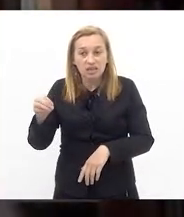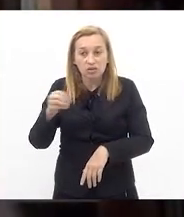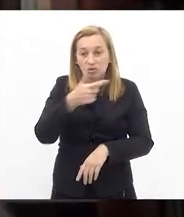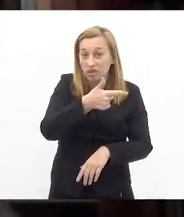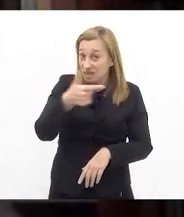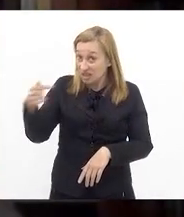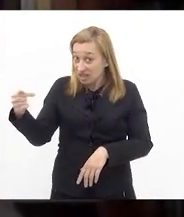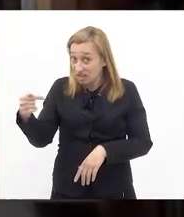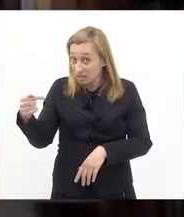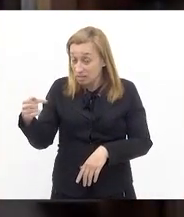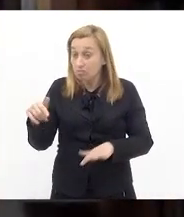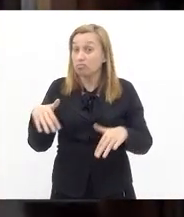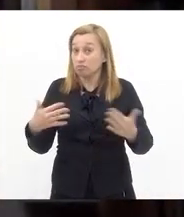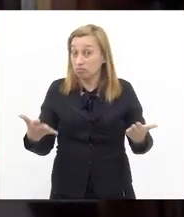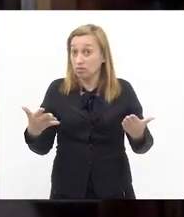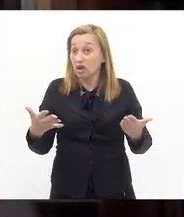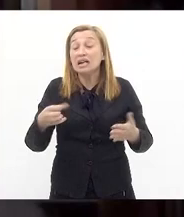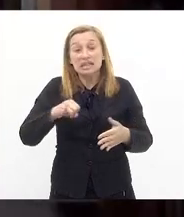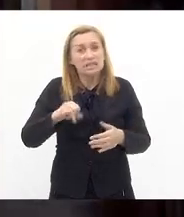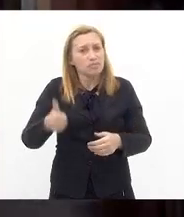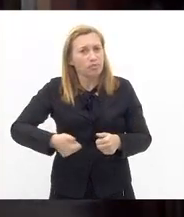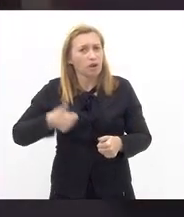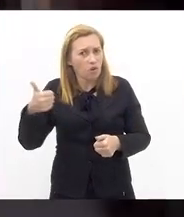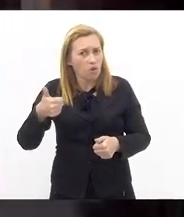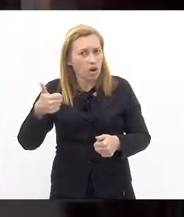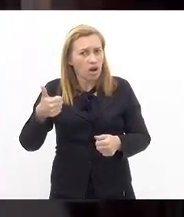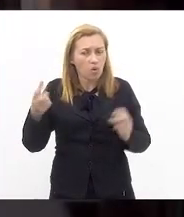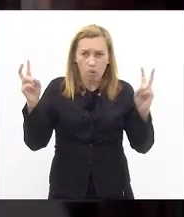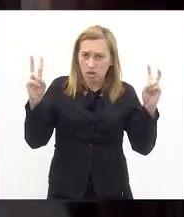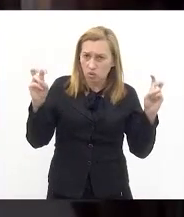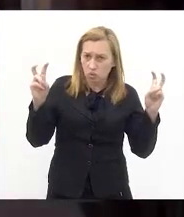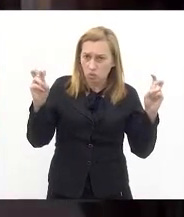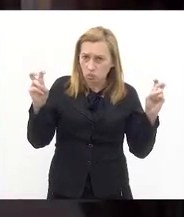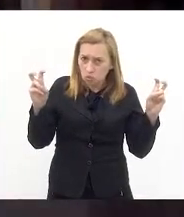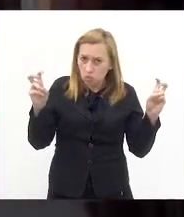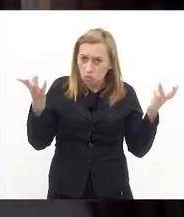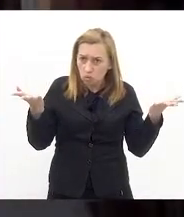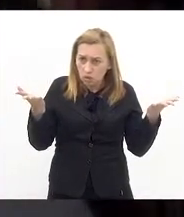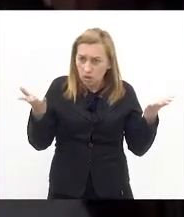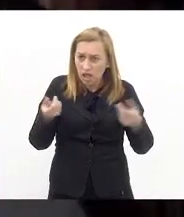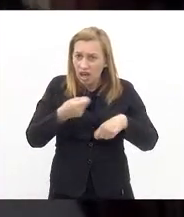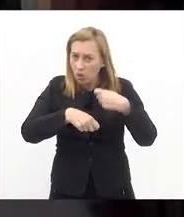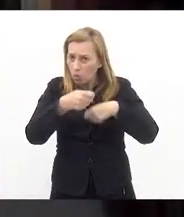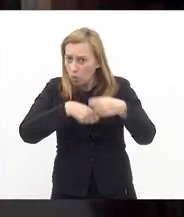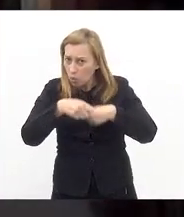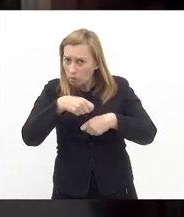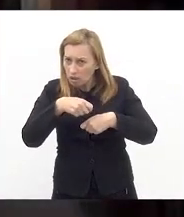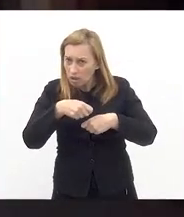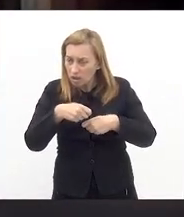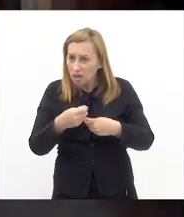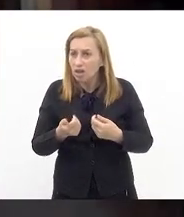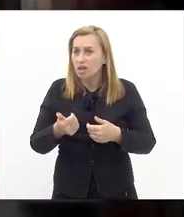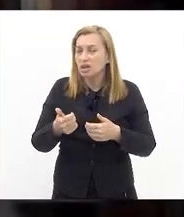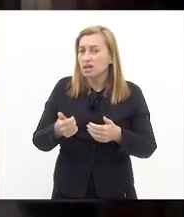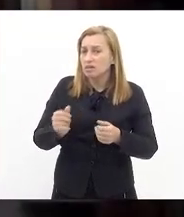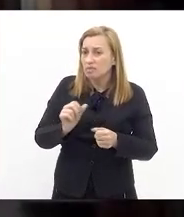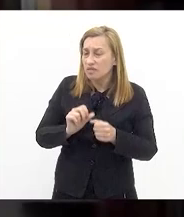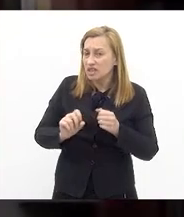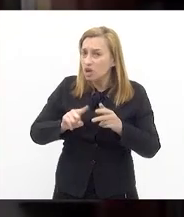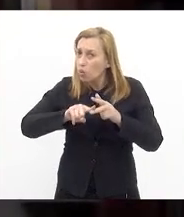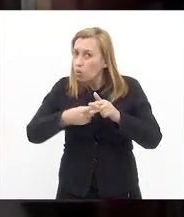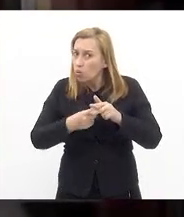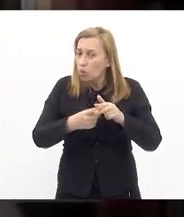2017. Ora, se é para melhorar a situação econômica, se é para fazer o